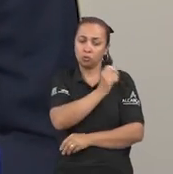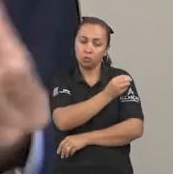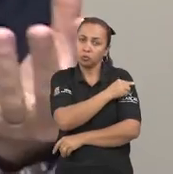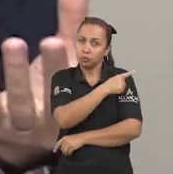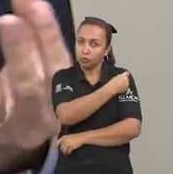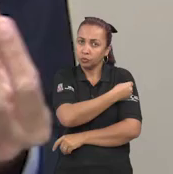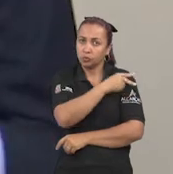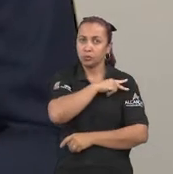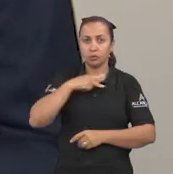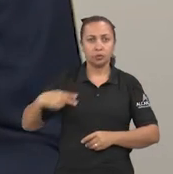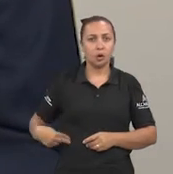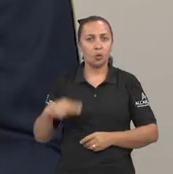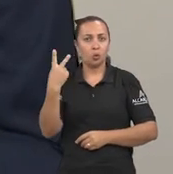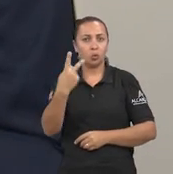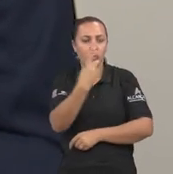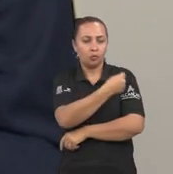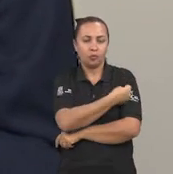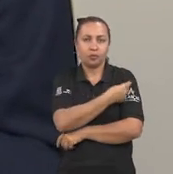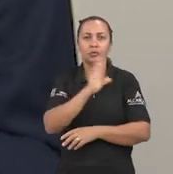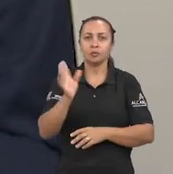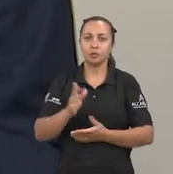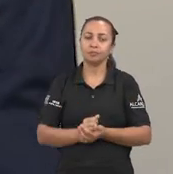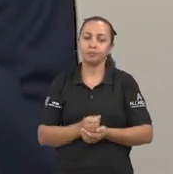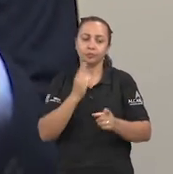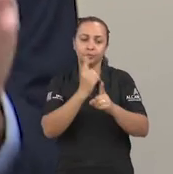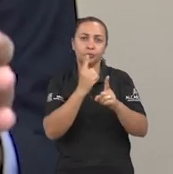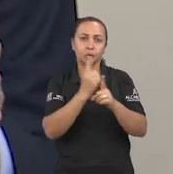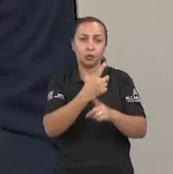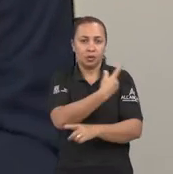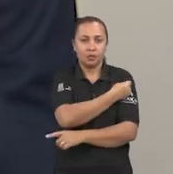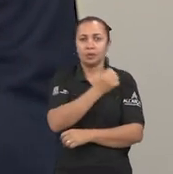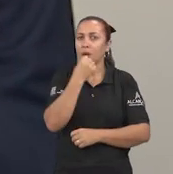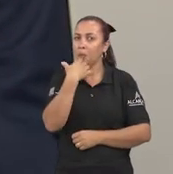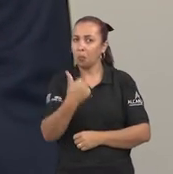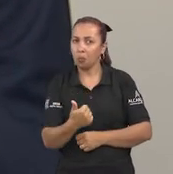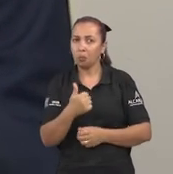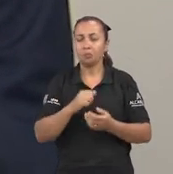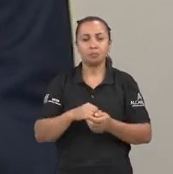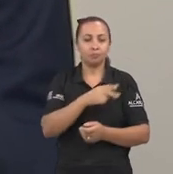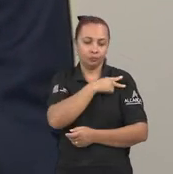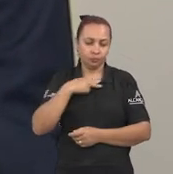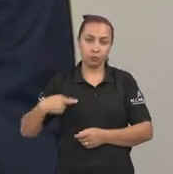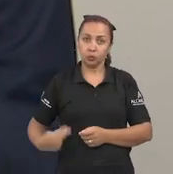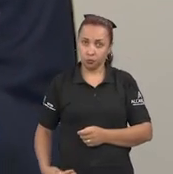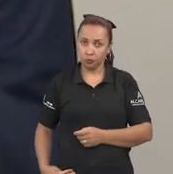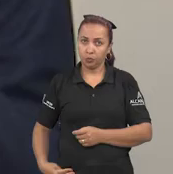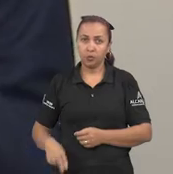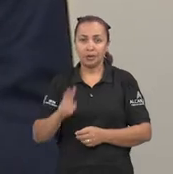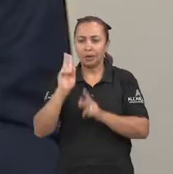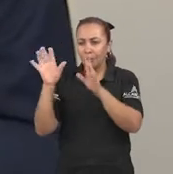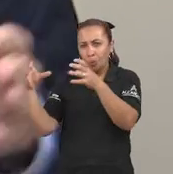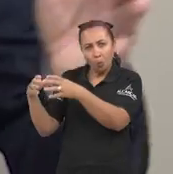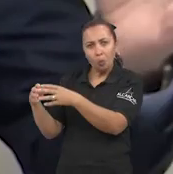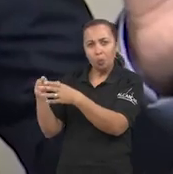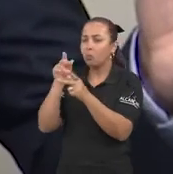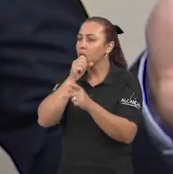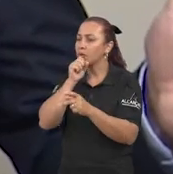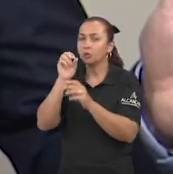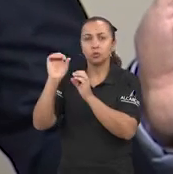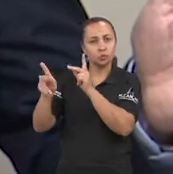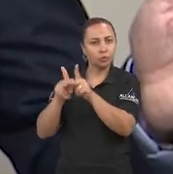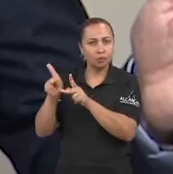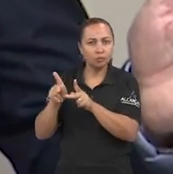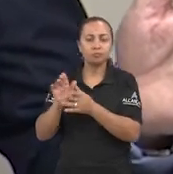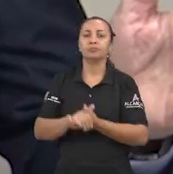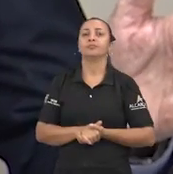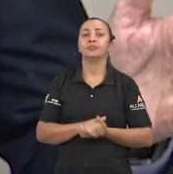foi identificar se a vacina efetiva a Corona vaca nesses indivíduos e se a produção de anticorpos era compatível com